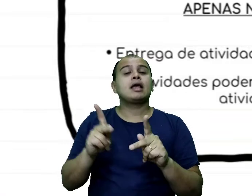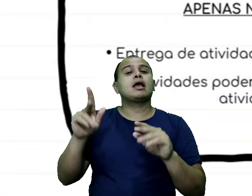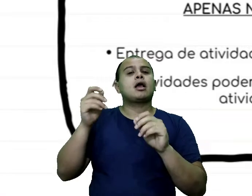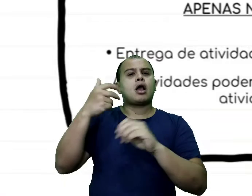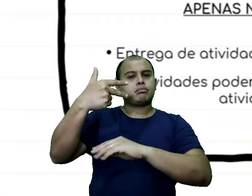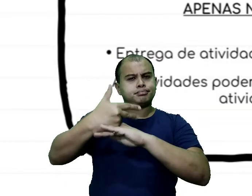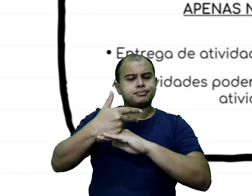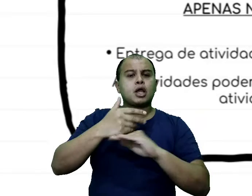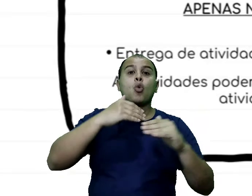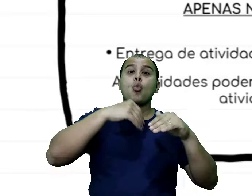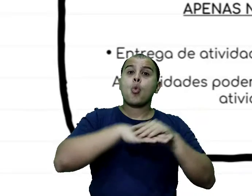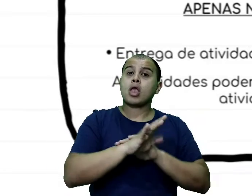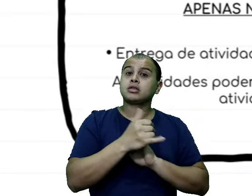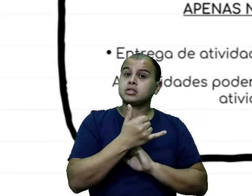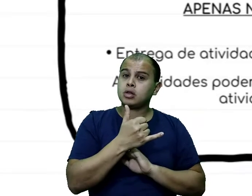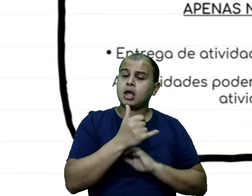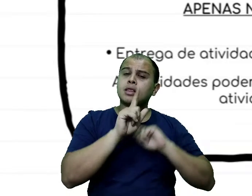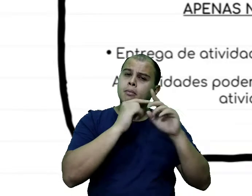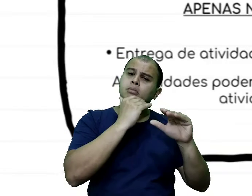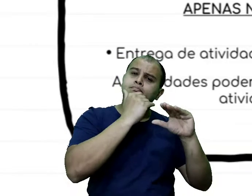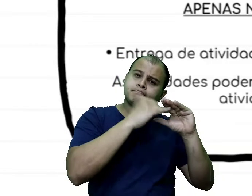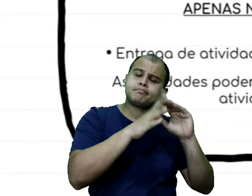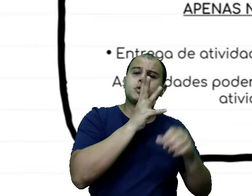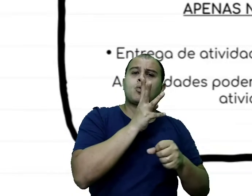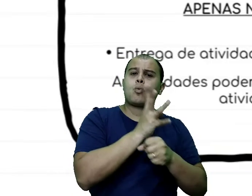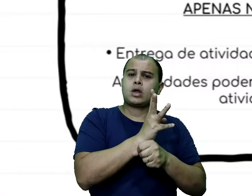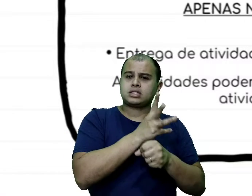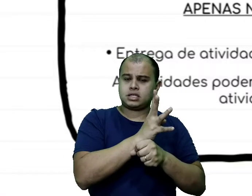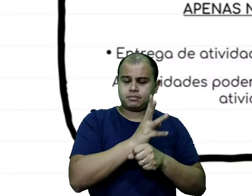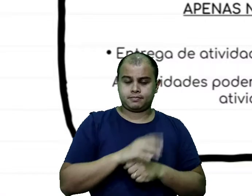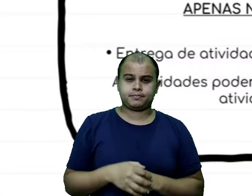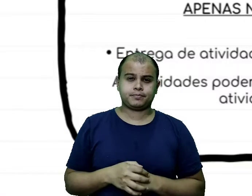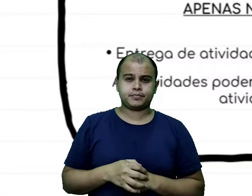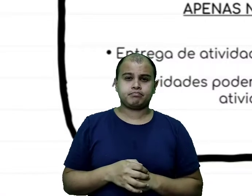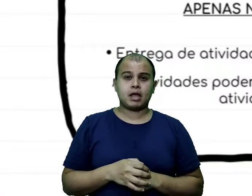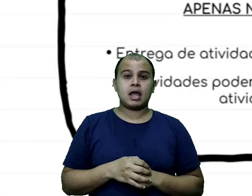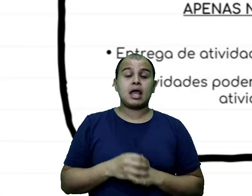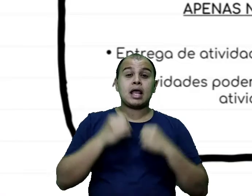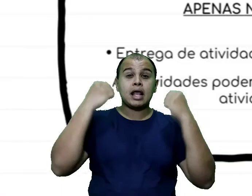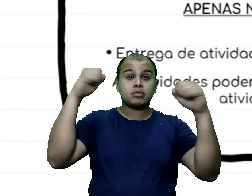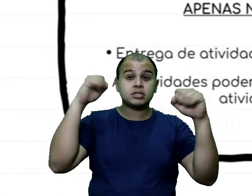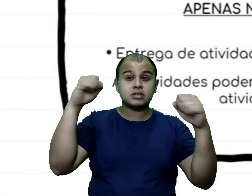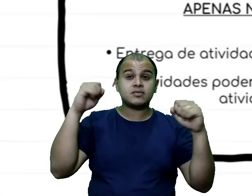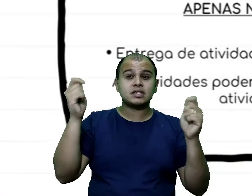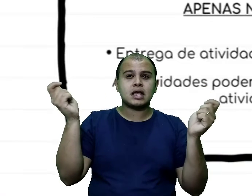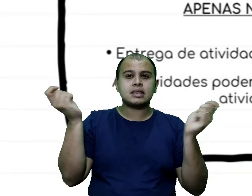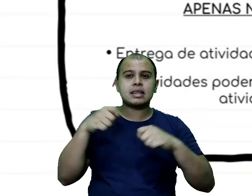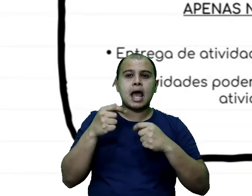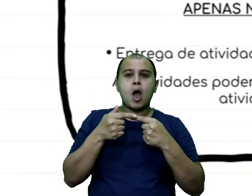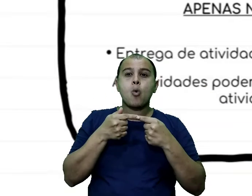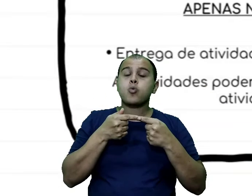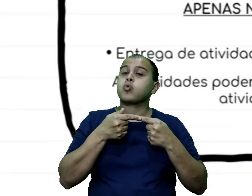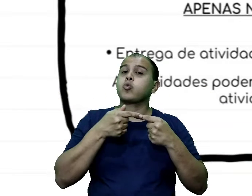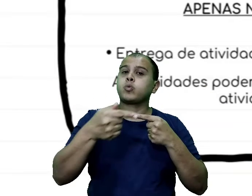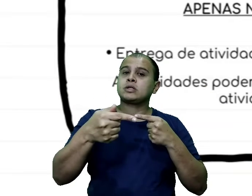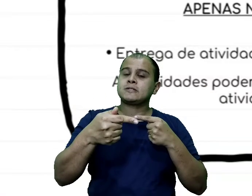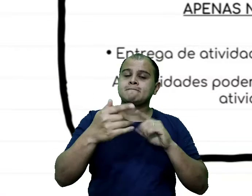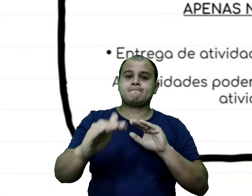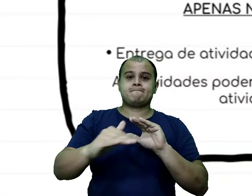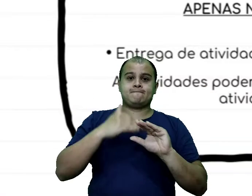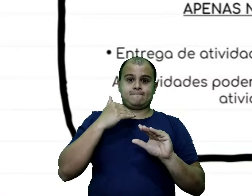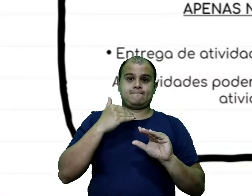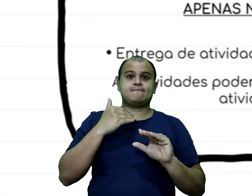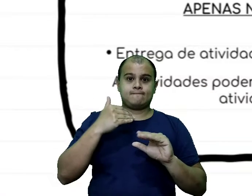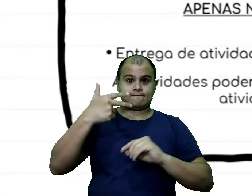no aparelho que estiver usando e no dia que for a aula vocês postam. A gente estendeu para a educação física o prazo de uma semana